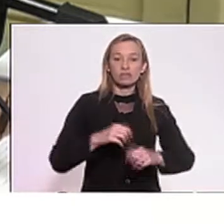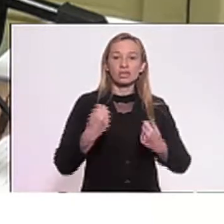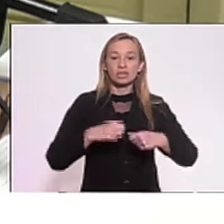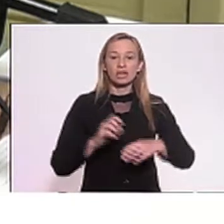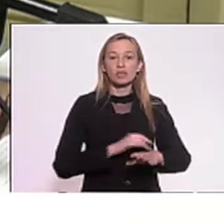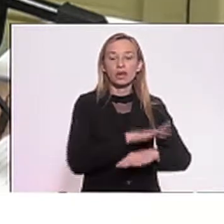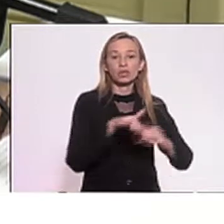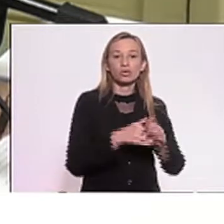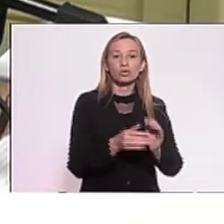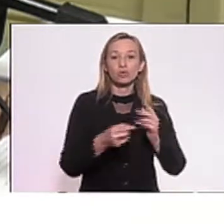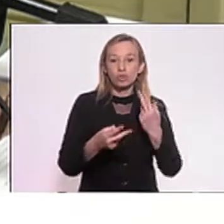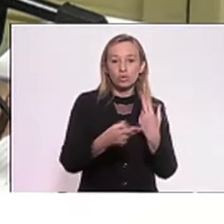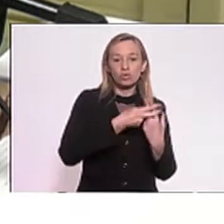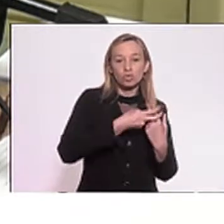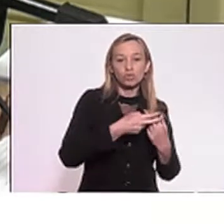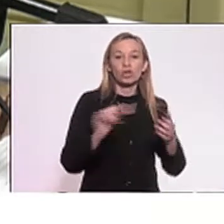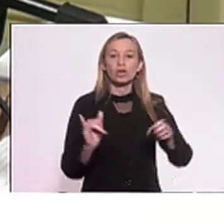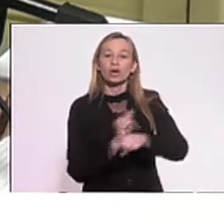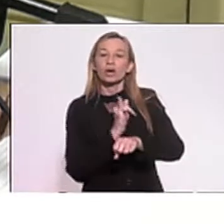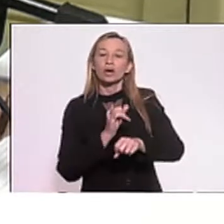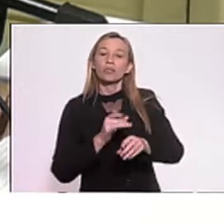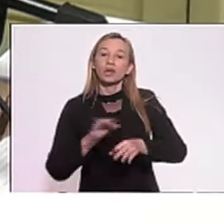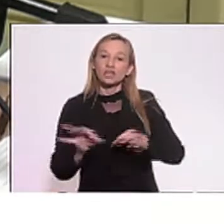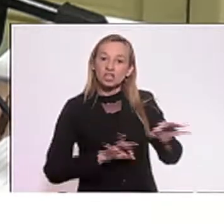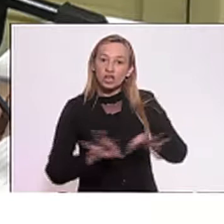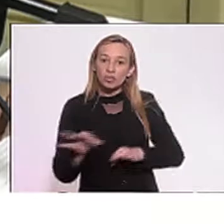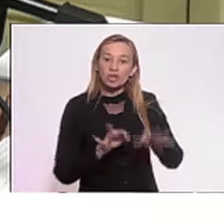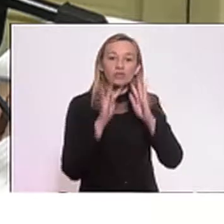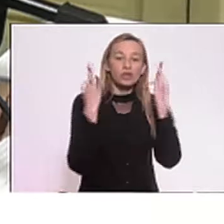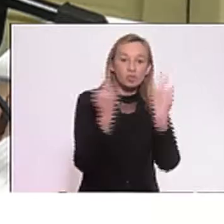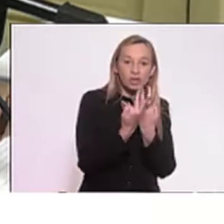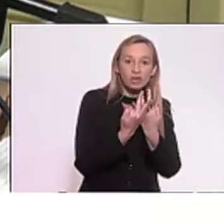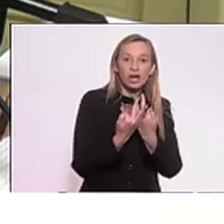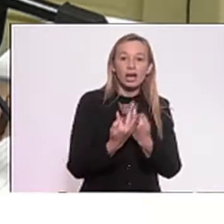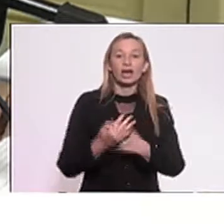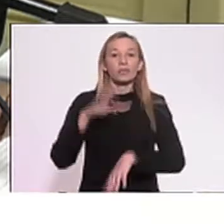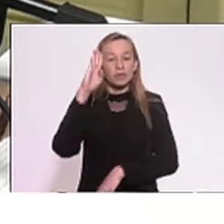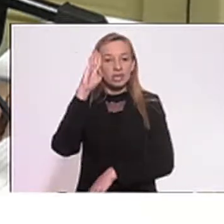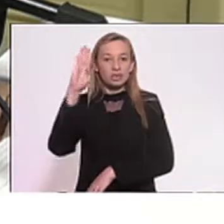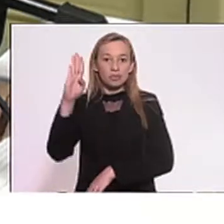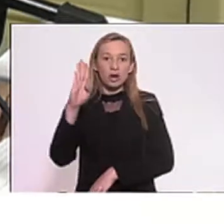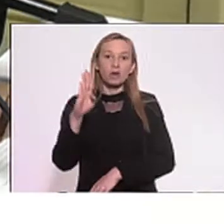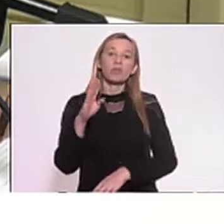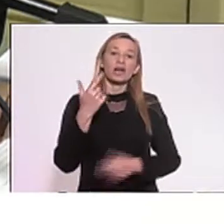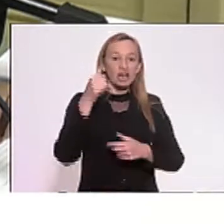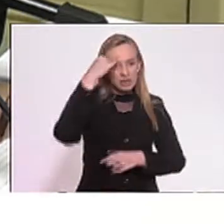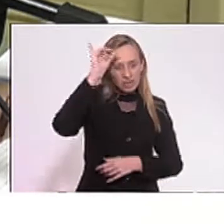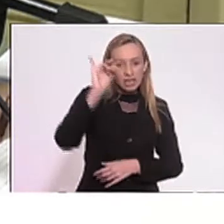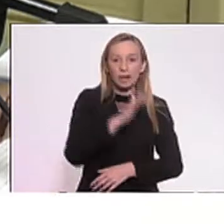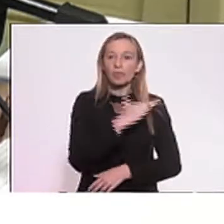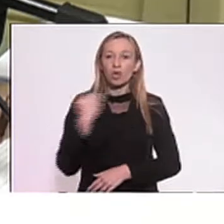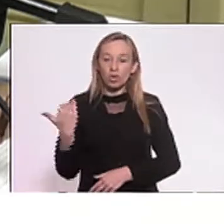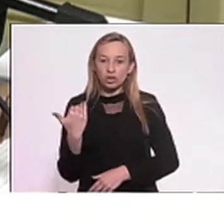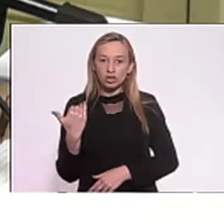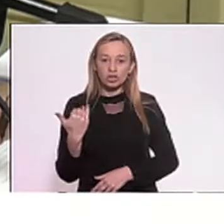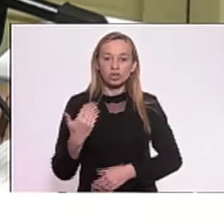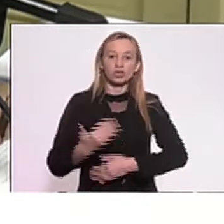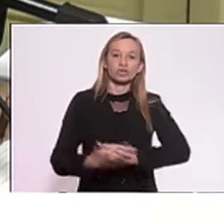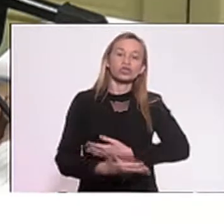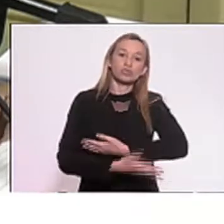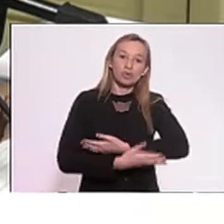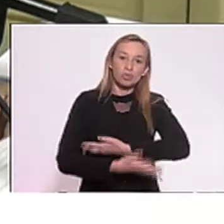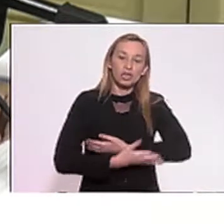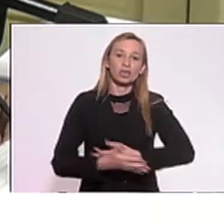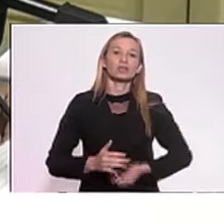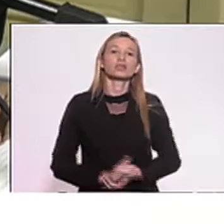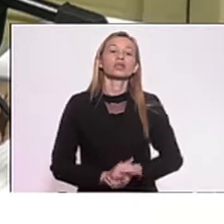SUS, priorizando o planejamento familiar como instrumento indispensável para evitar a morte materna e a ocorrência